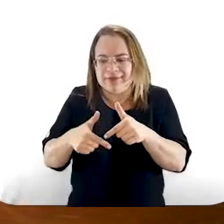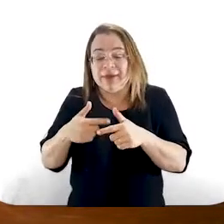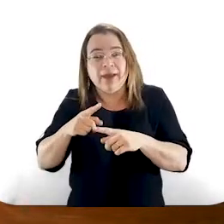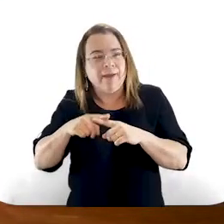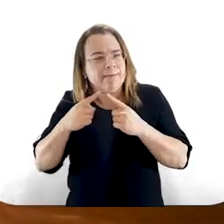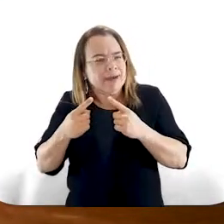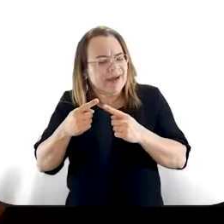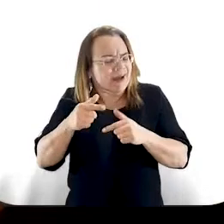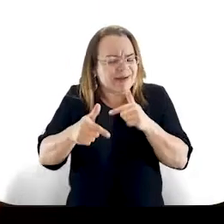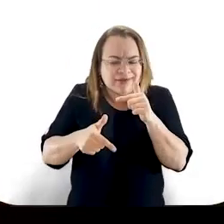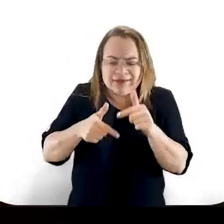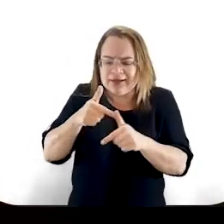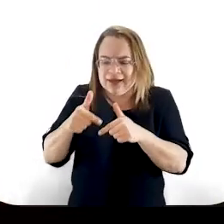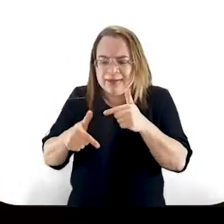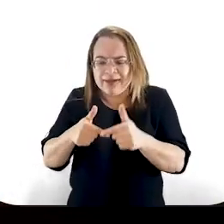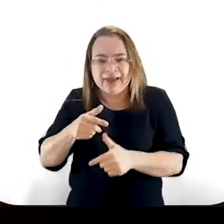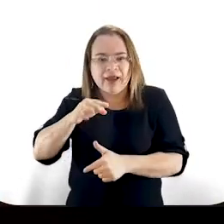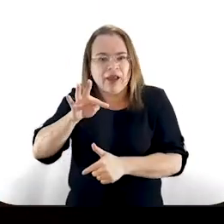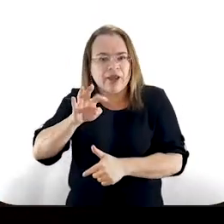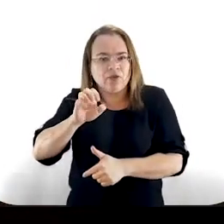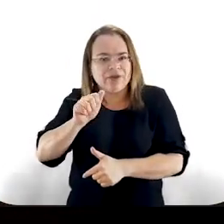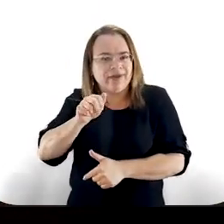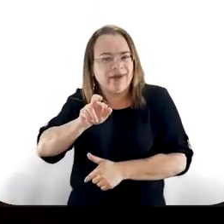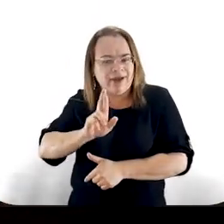mas a trabalhar em um tear